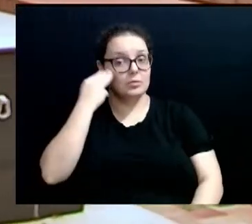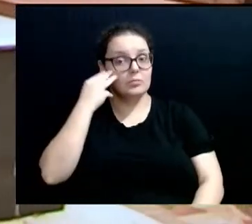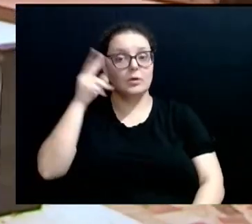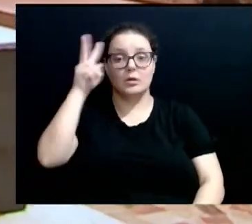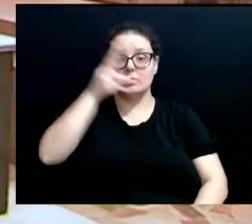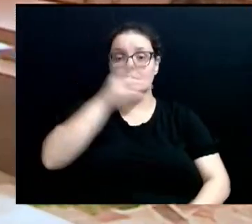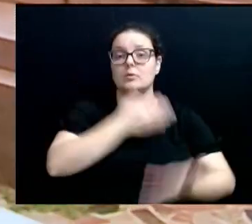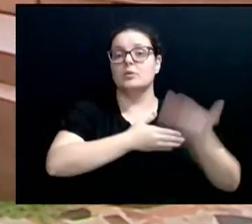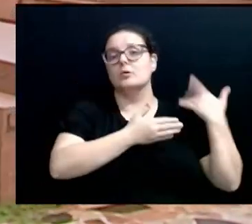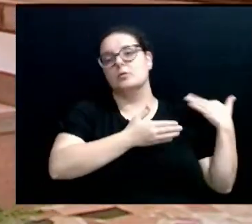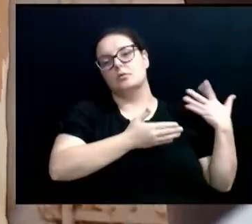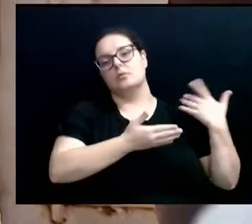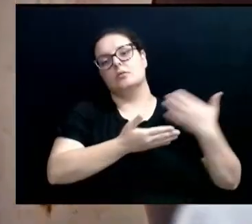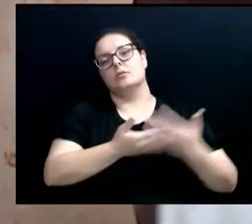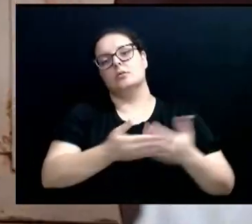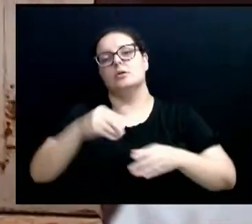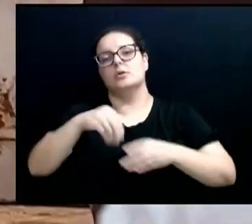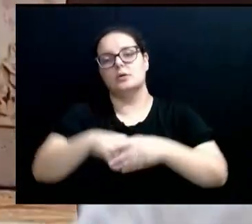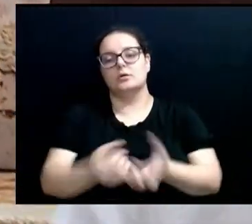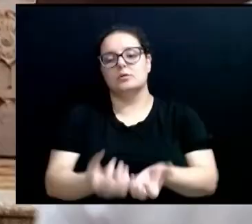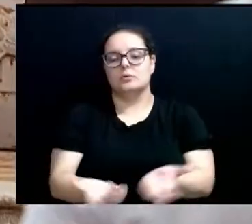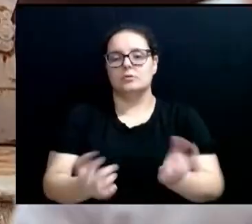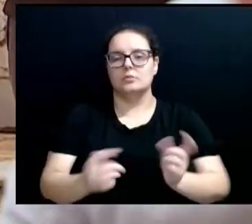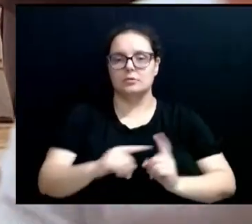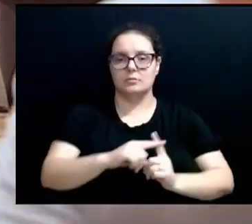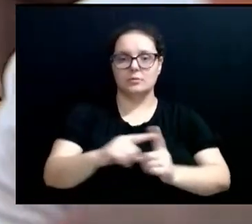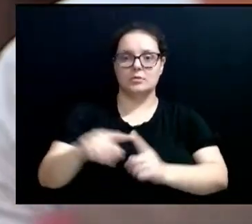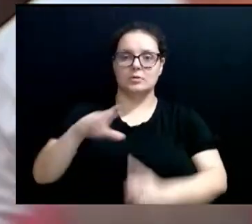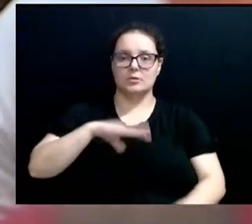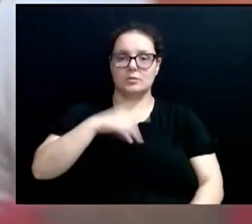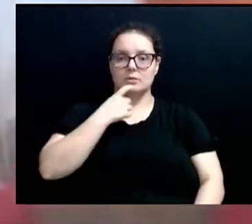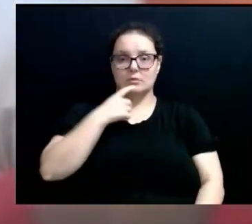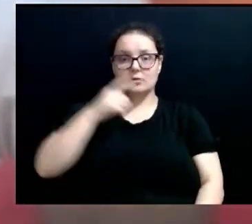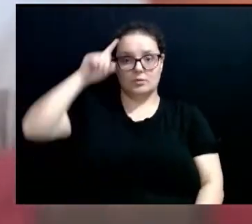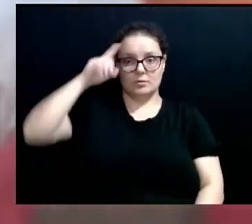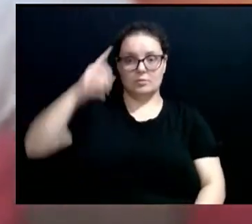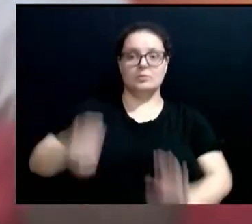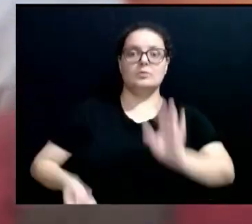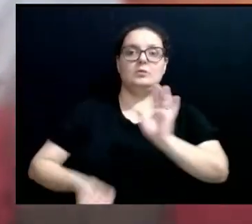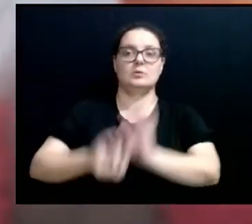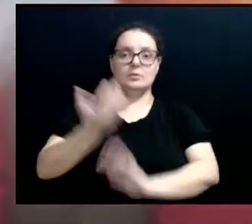nos cemitérios de Campinas. A data foi instituída por meio da Lei